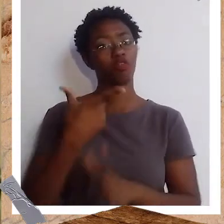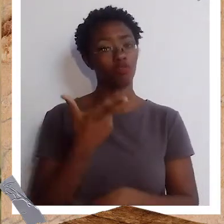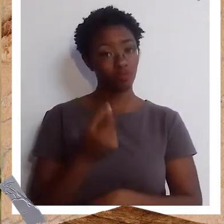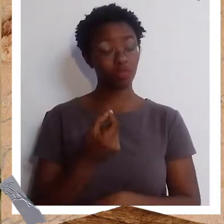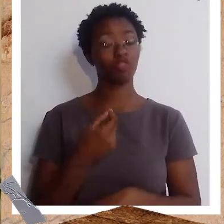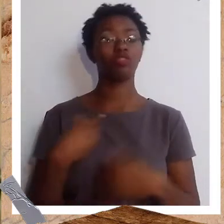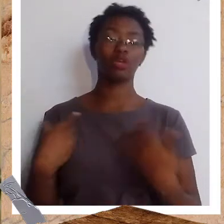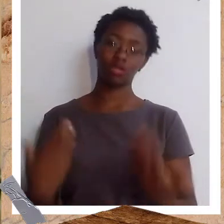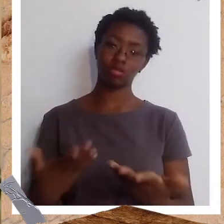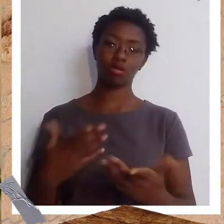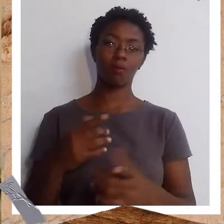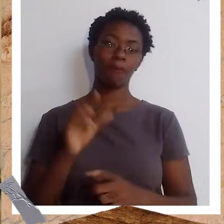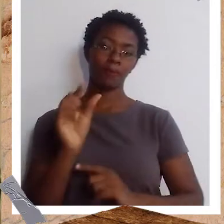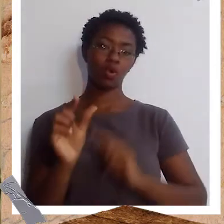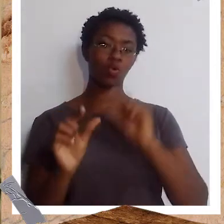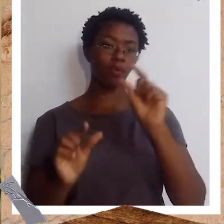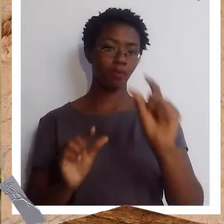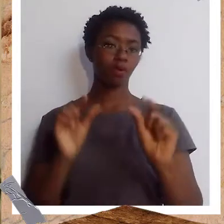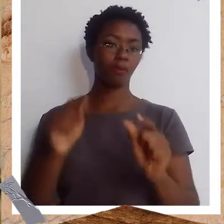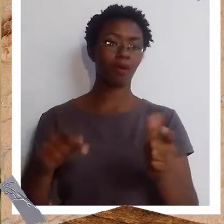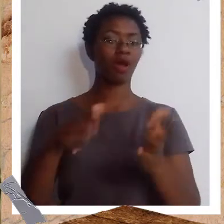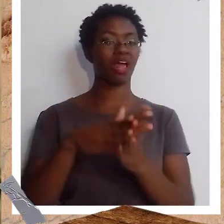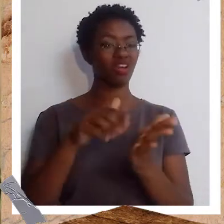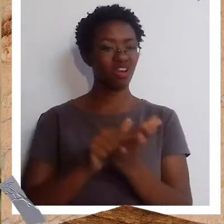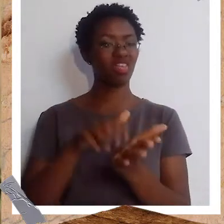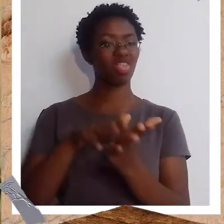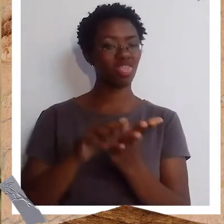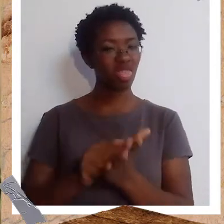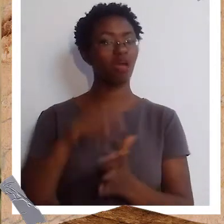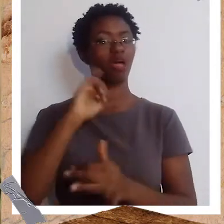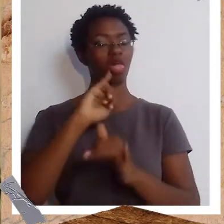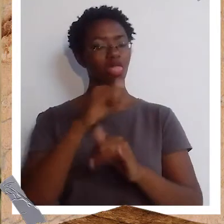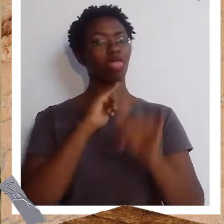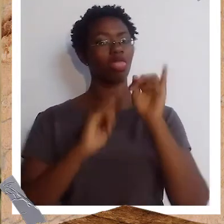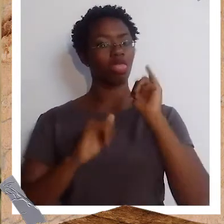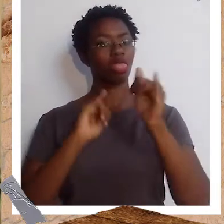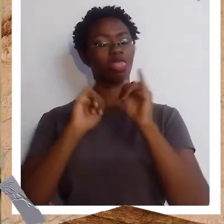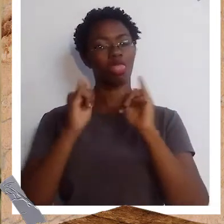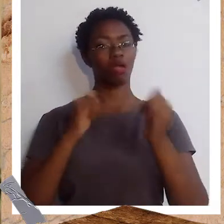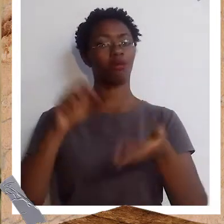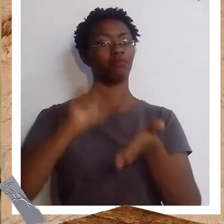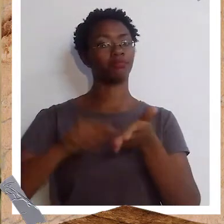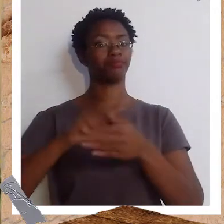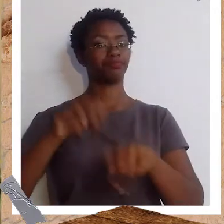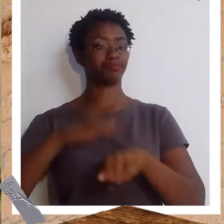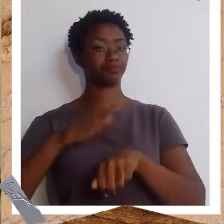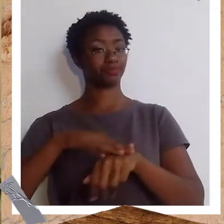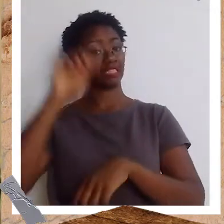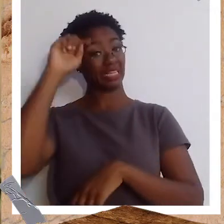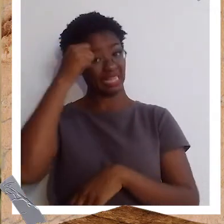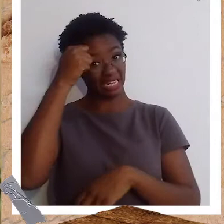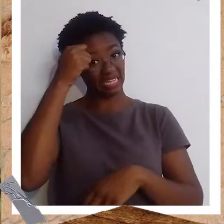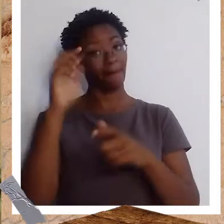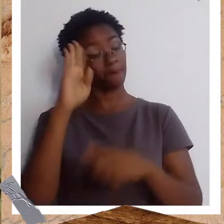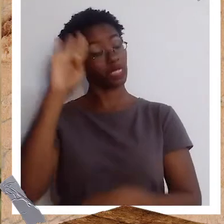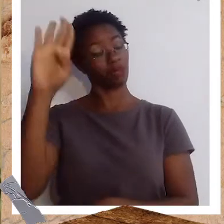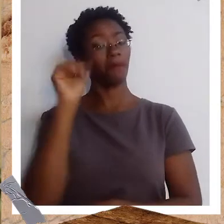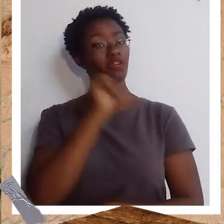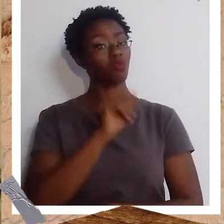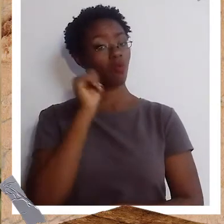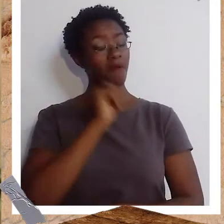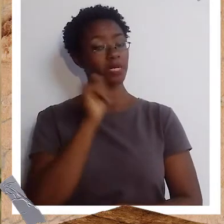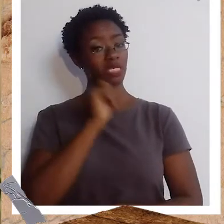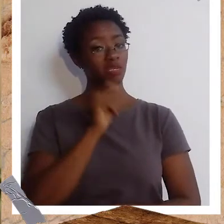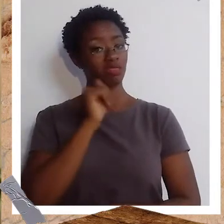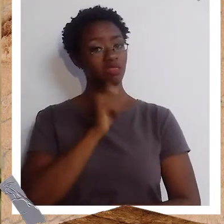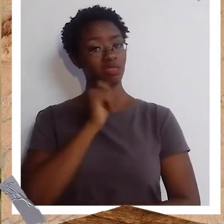poucos escritos, né, uma das poucas narrativas que temos de autoria negra feminina,